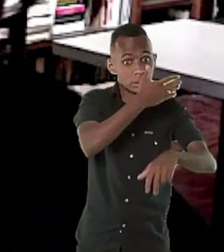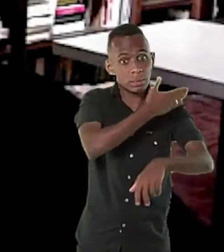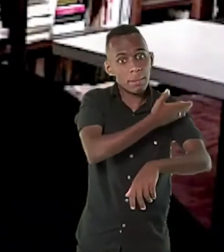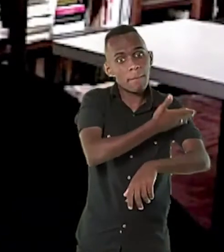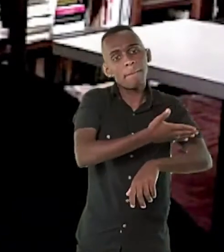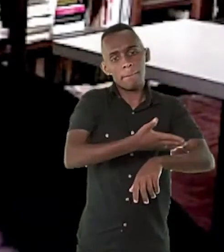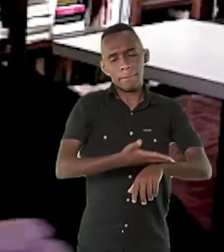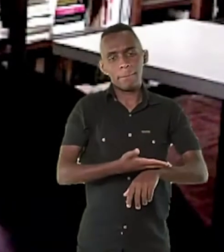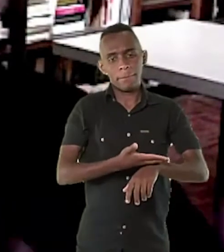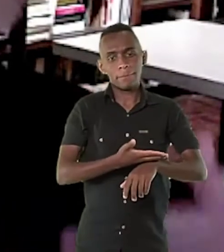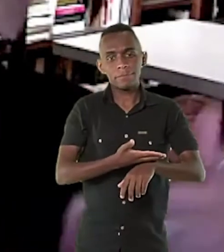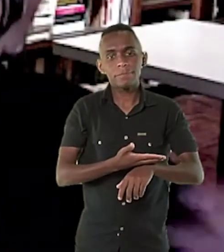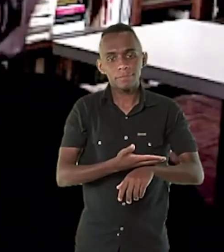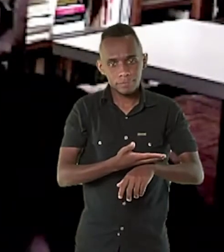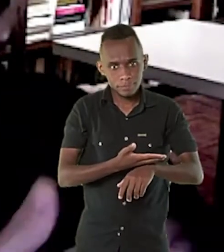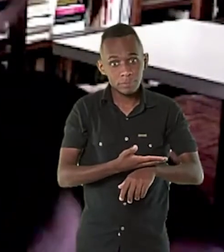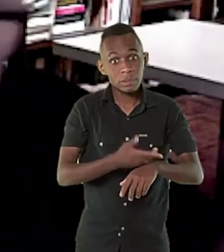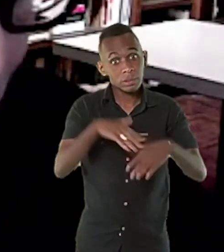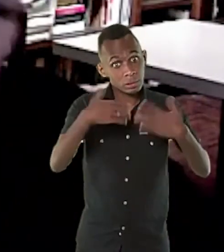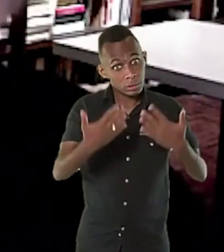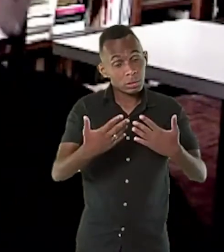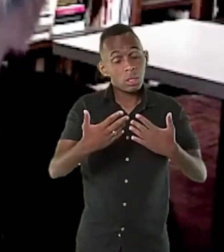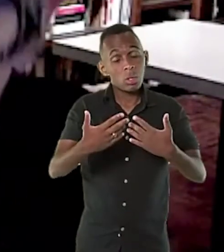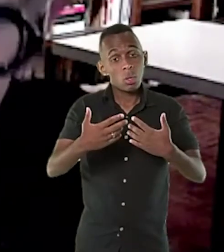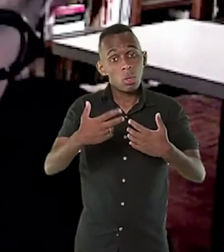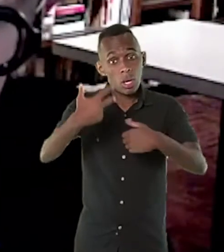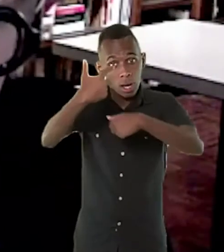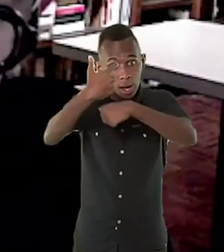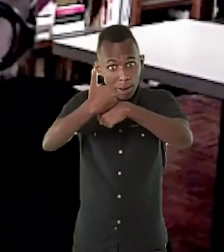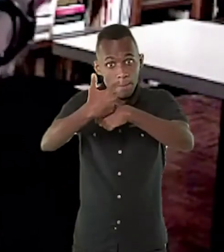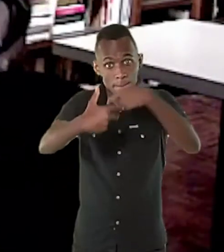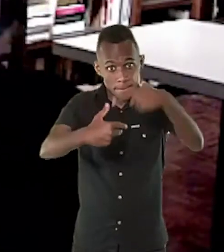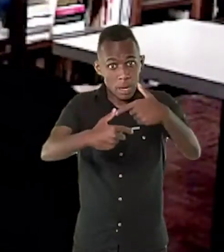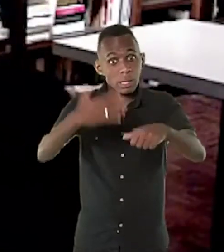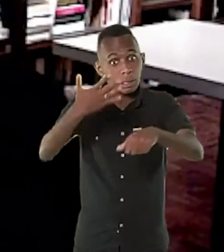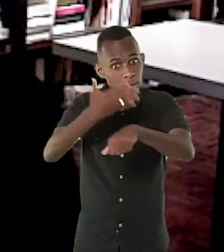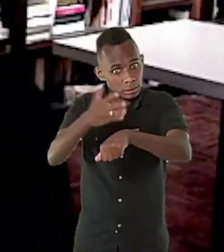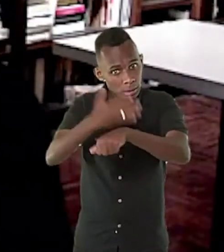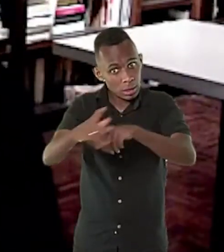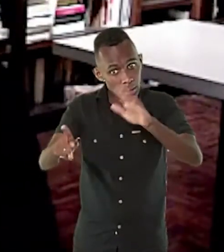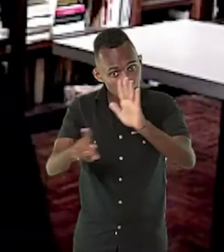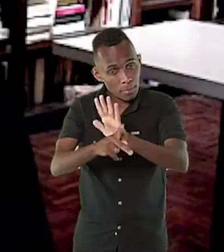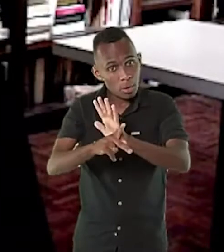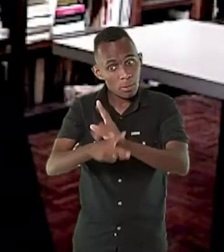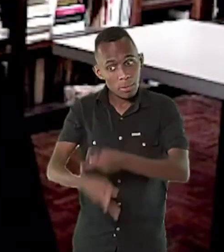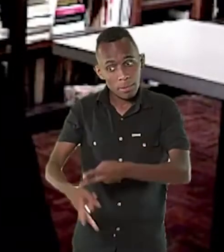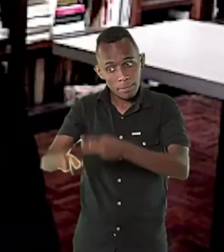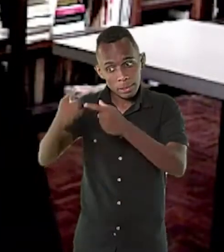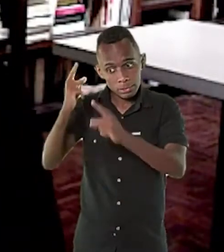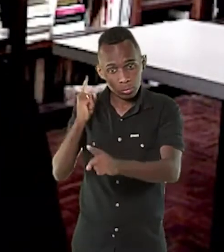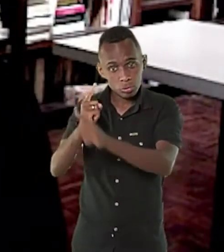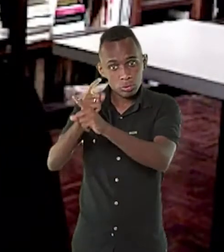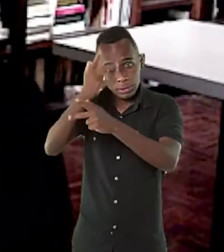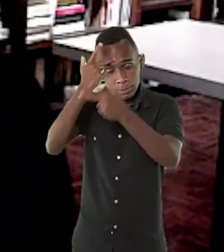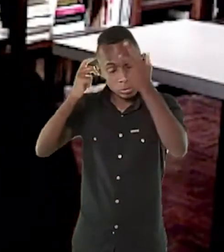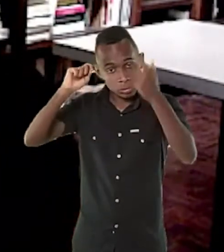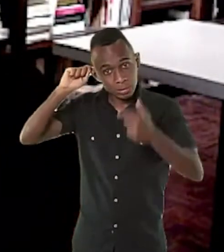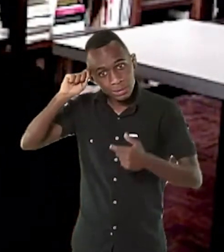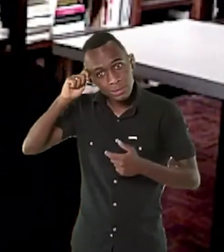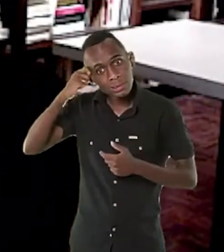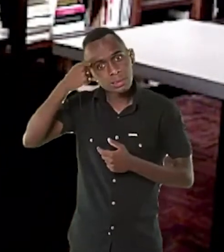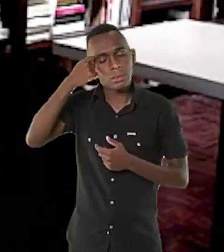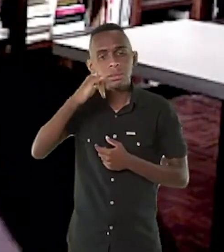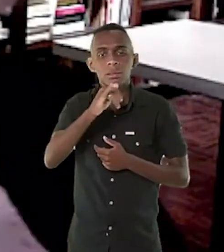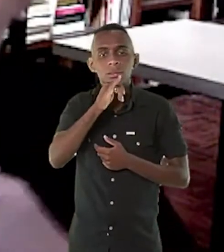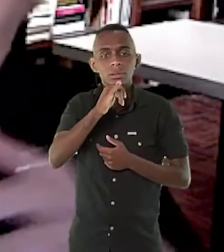brancas. Então, os algoritmos são treinados nesse universo. Aí aparece uma figura negra